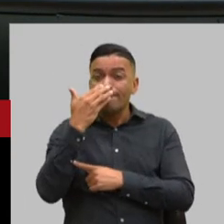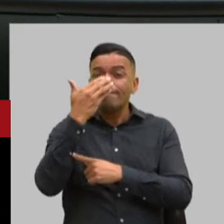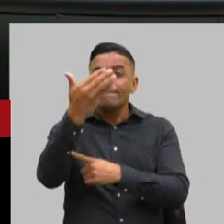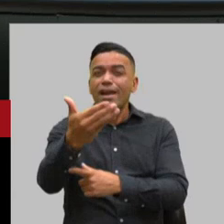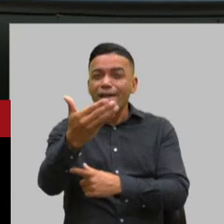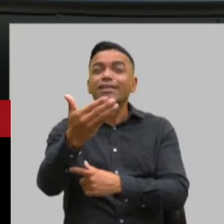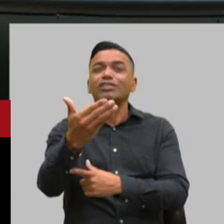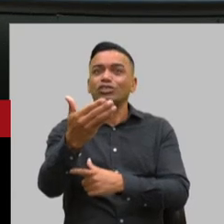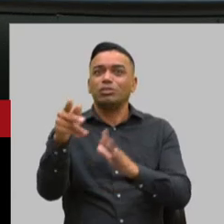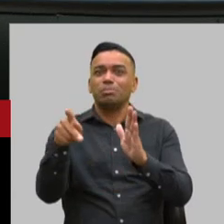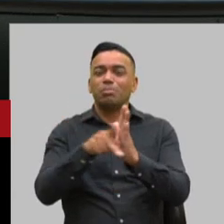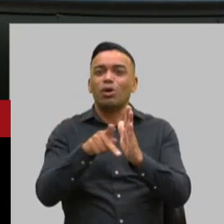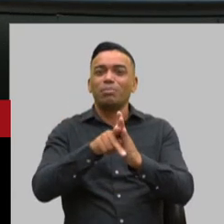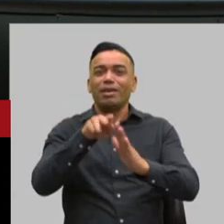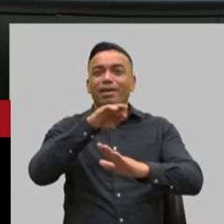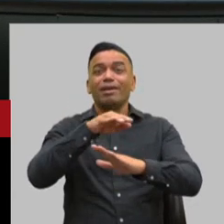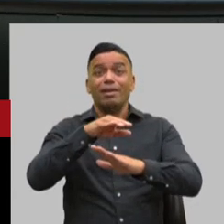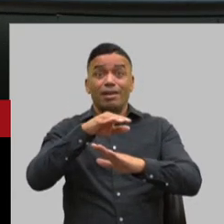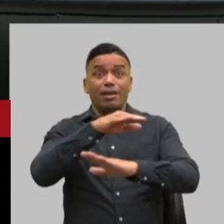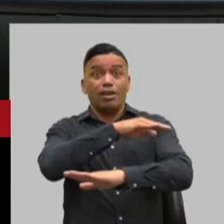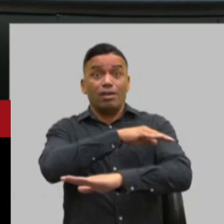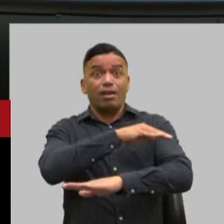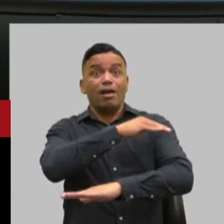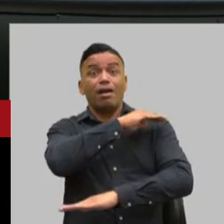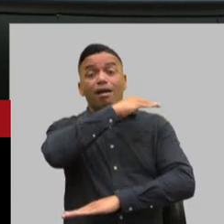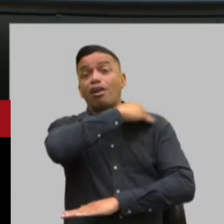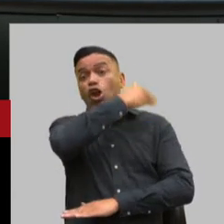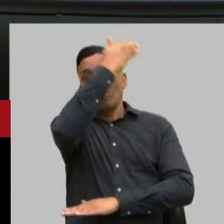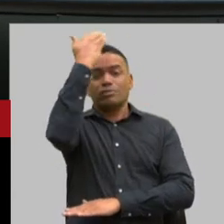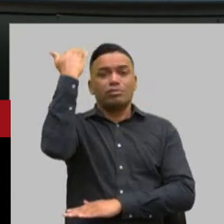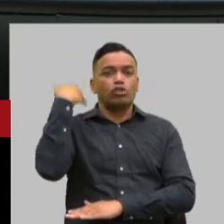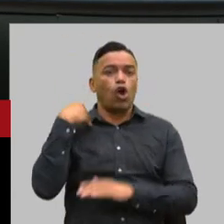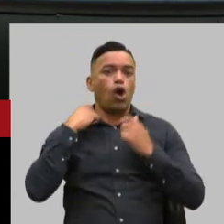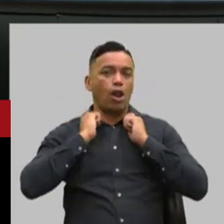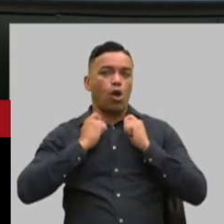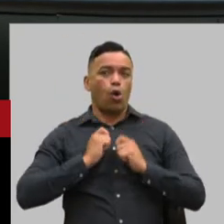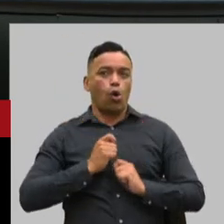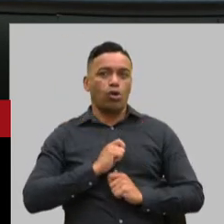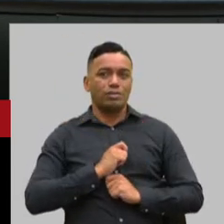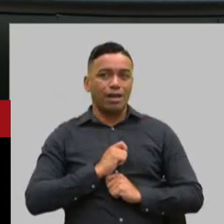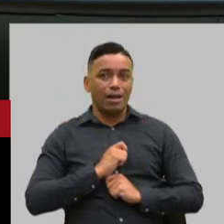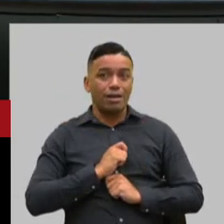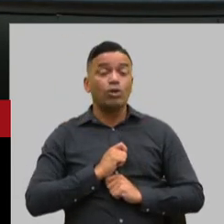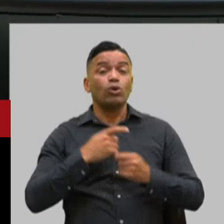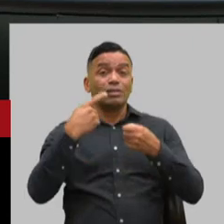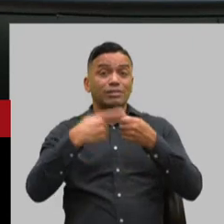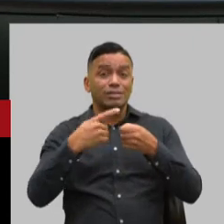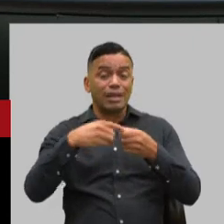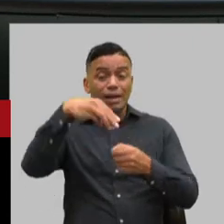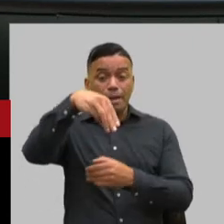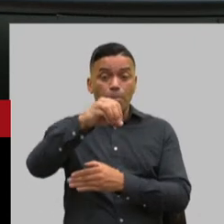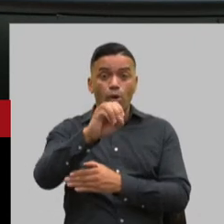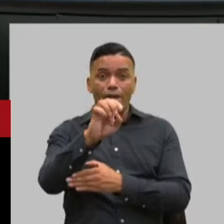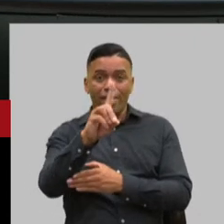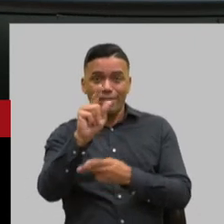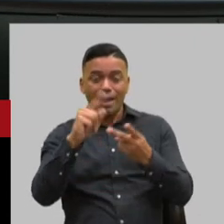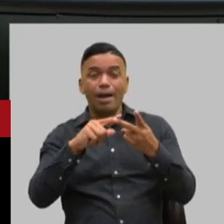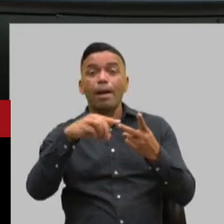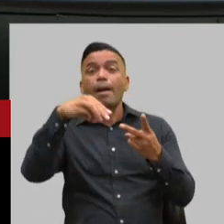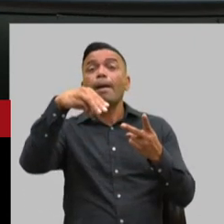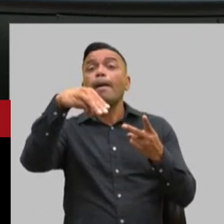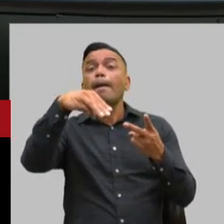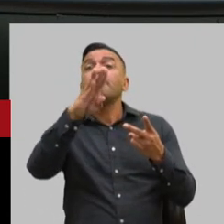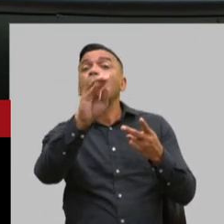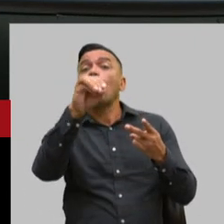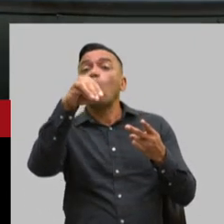episcopal Nossa Senhora do Rosário, que abrange os municípios de Moeda, Bonfim, Belo Vale, Rio